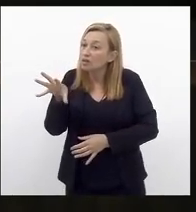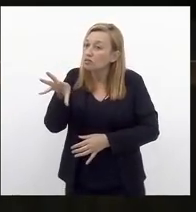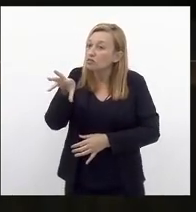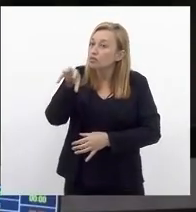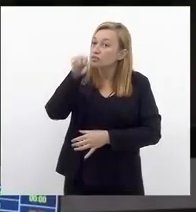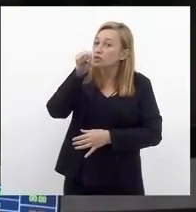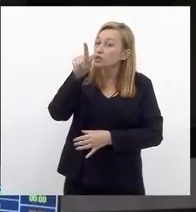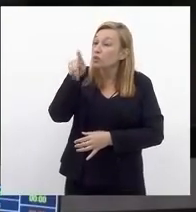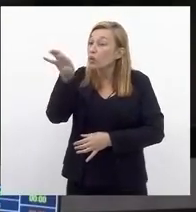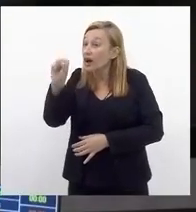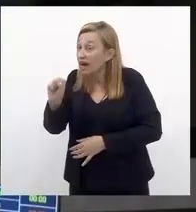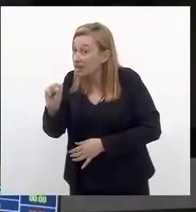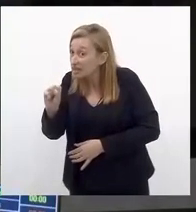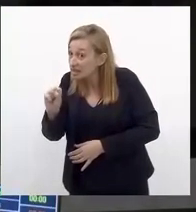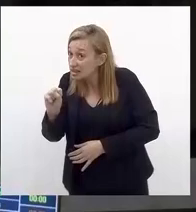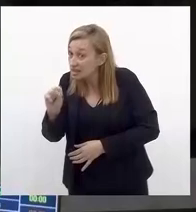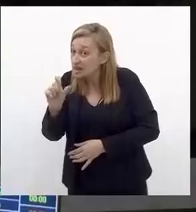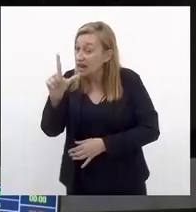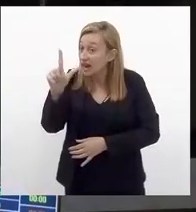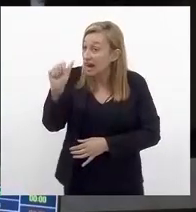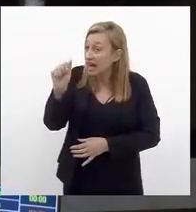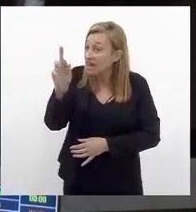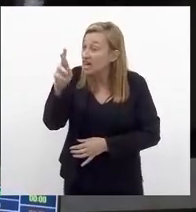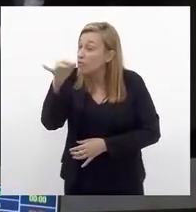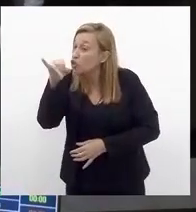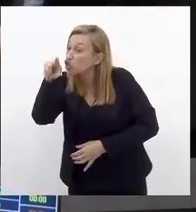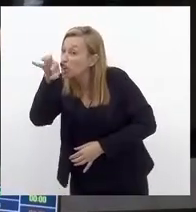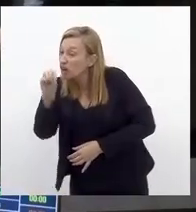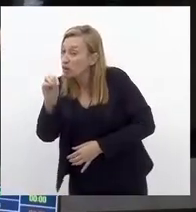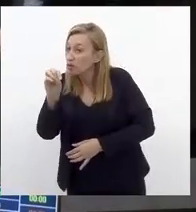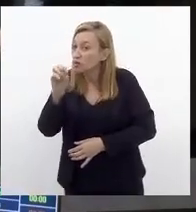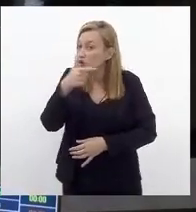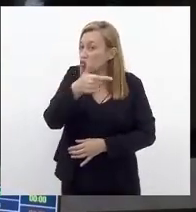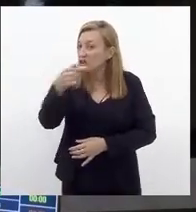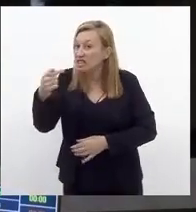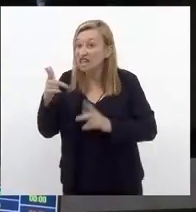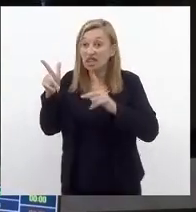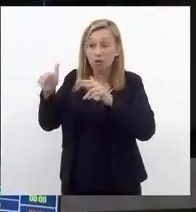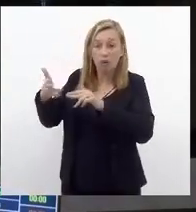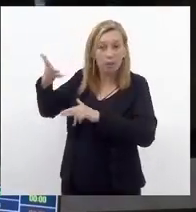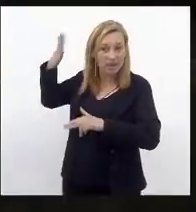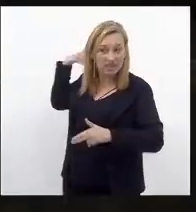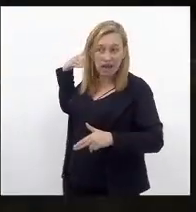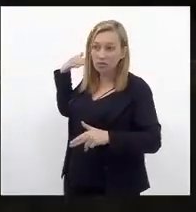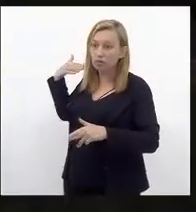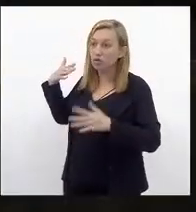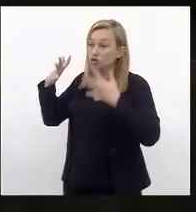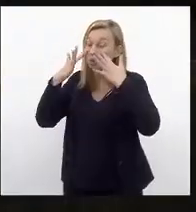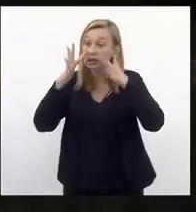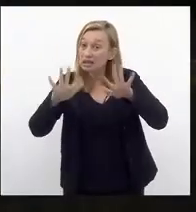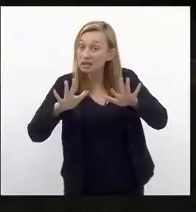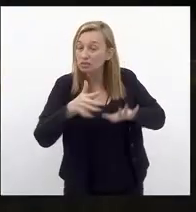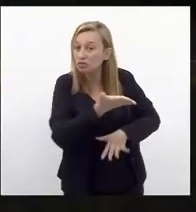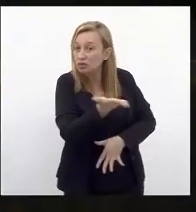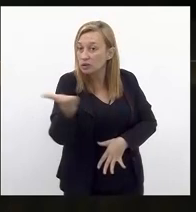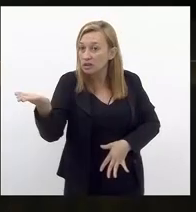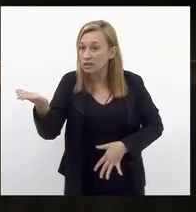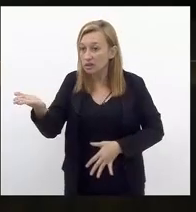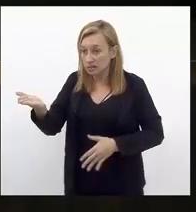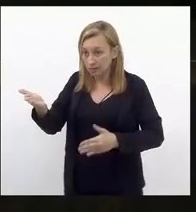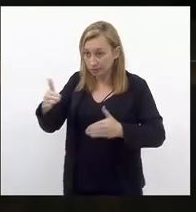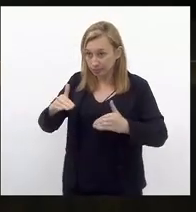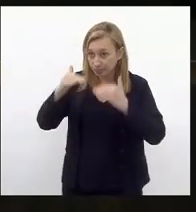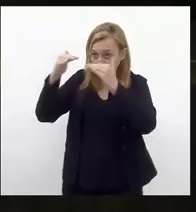lacrimogênio lacrimogêneo como em 2017 que eu chamo atenção de vossas excelências